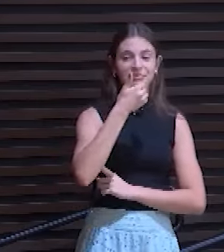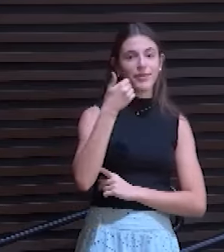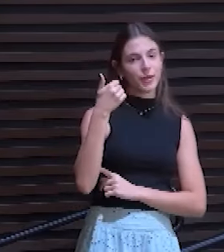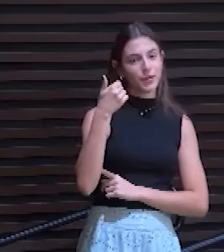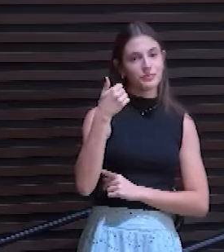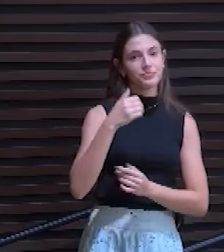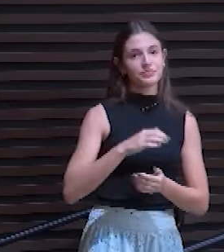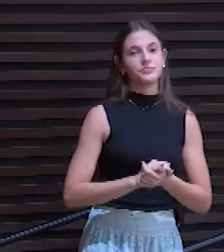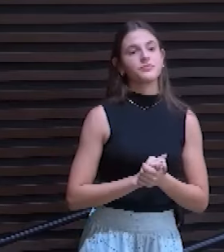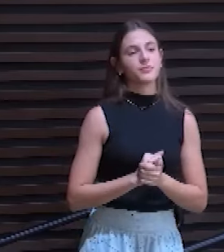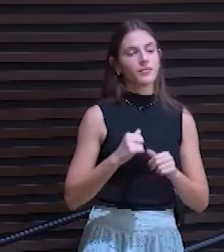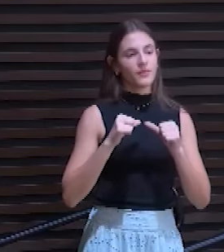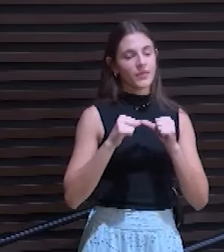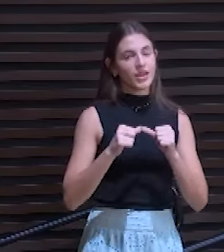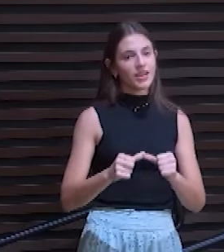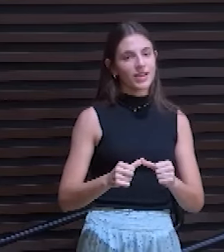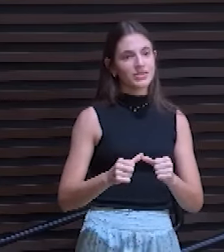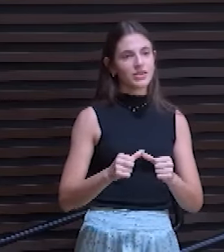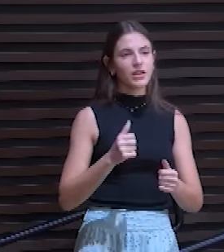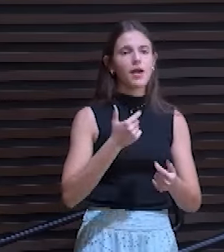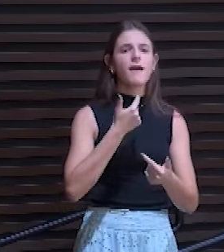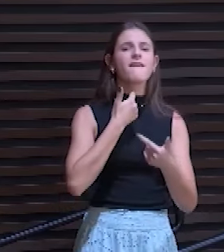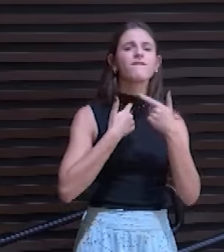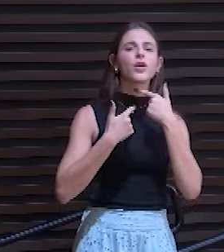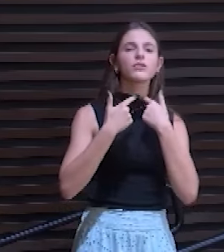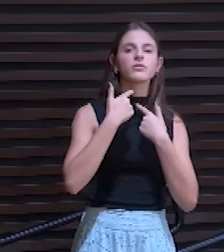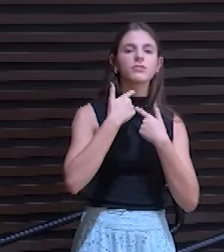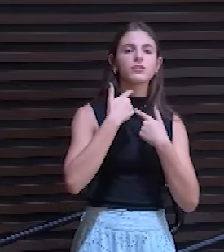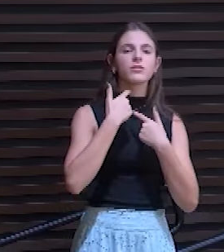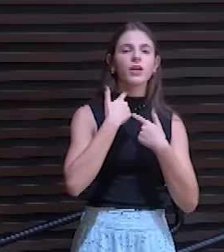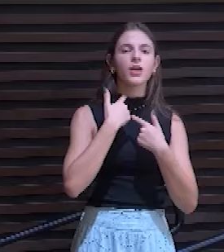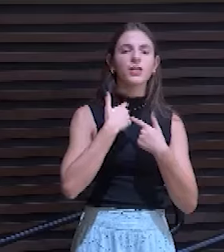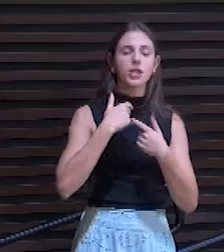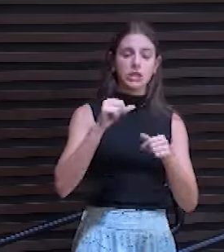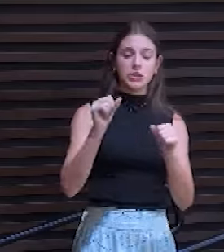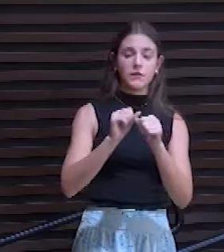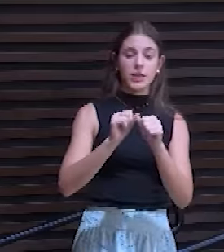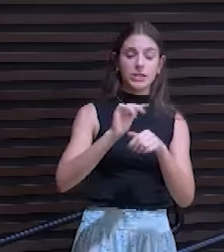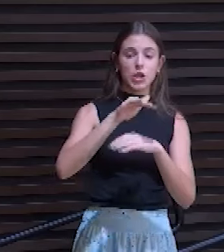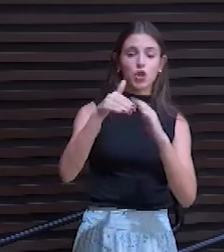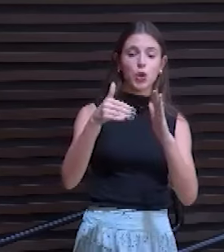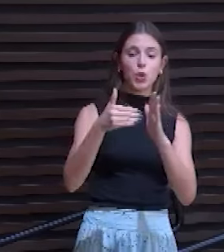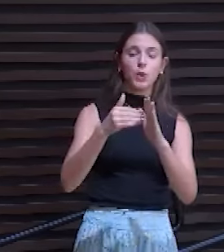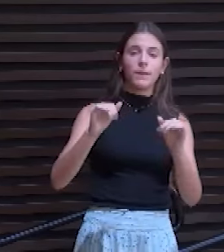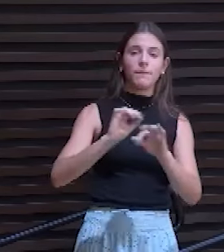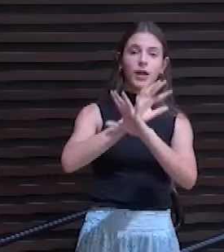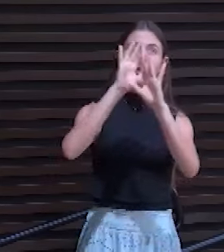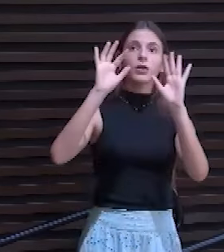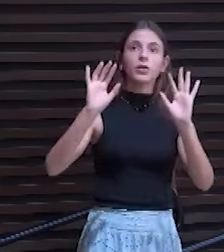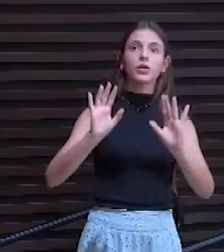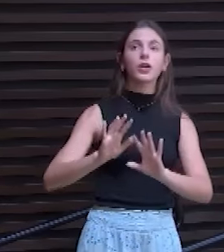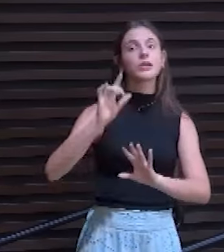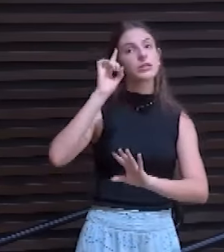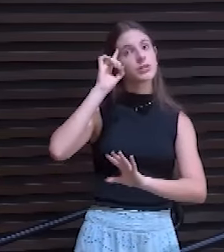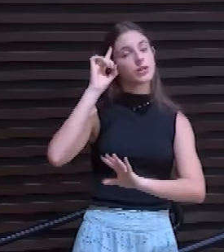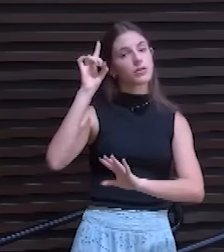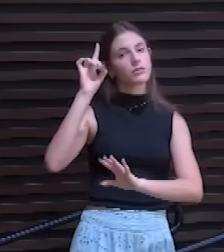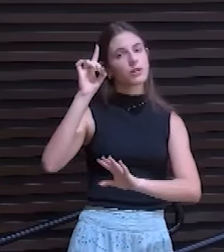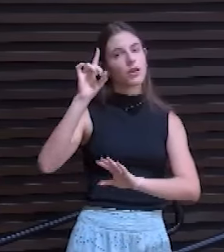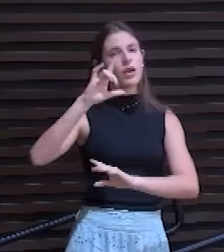essa consciência de tudo para a glória de Deus. Você lembra que tem um texto na Bíblia que diz assim,